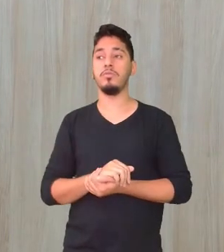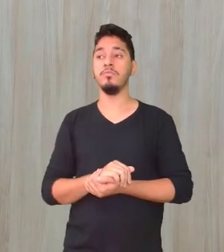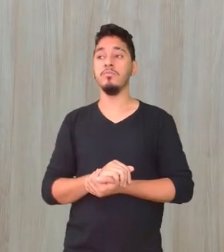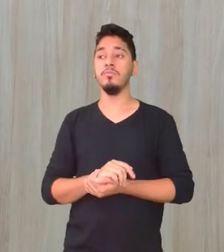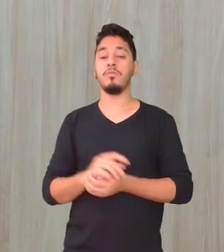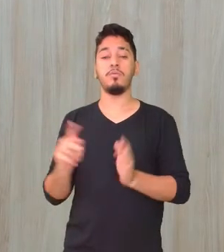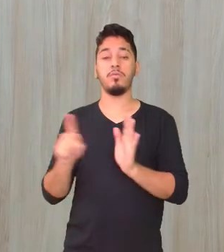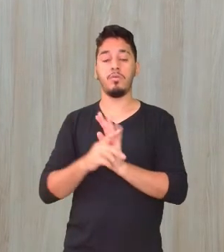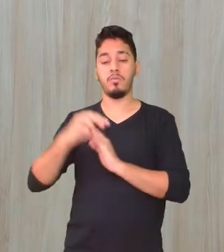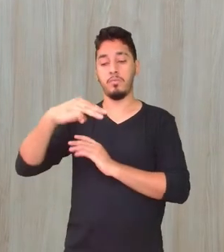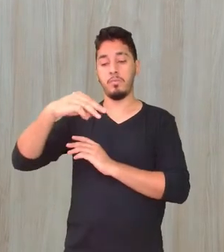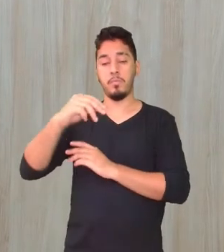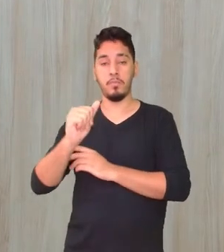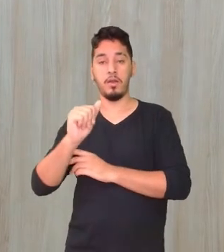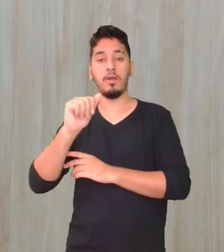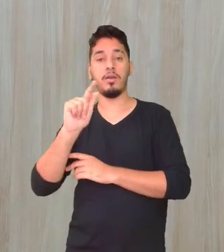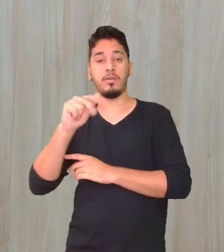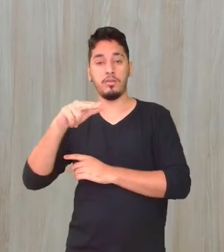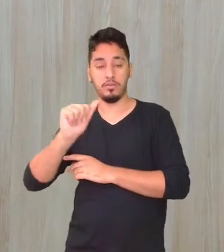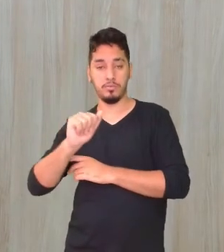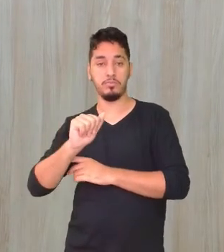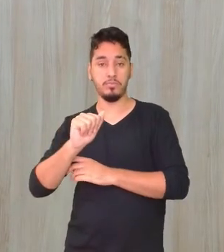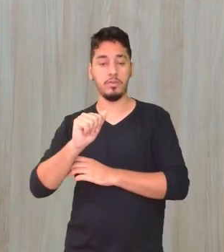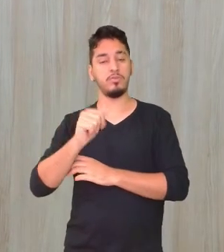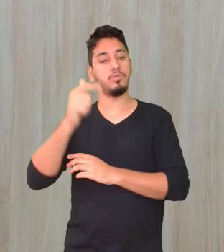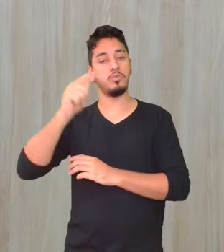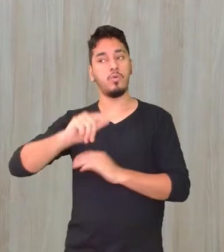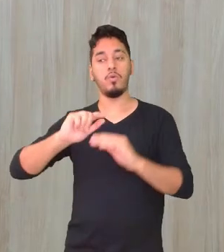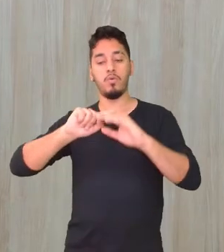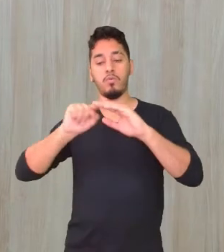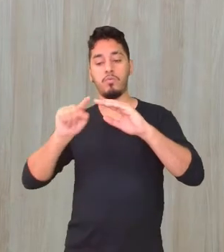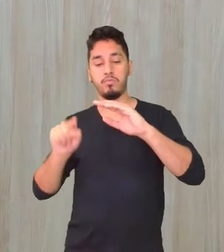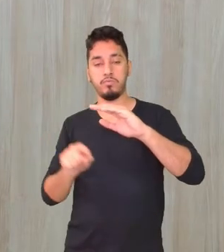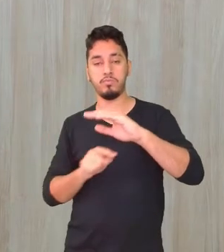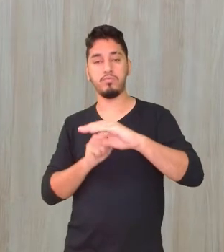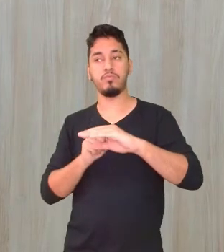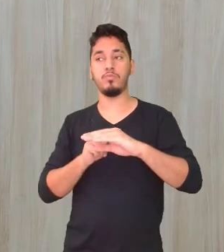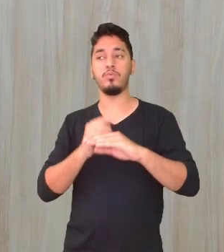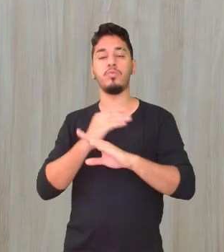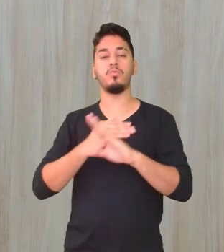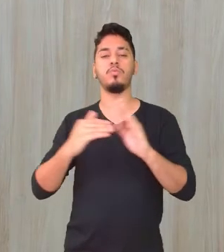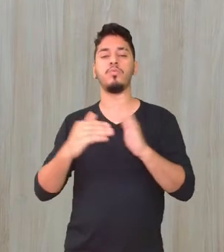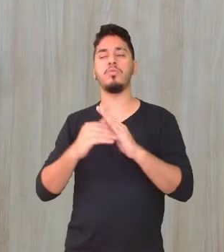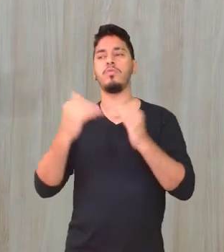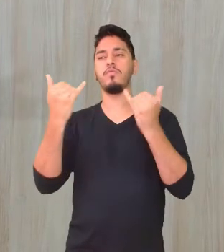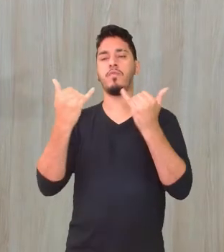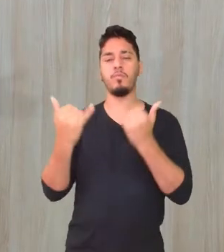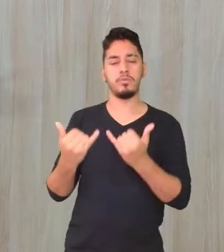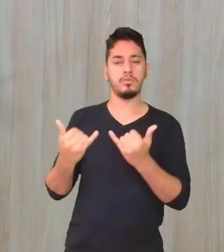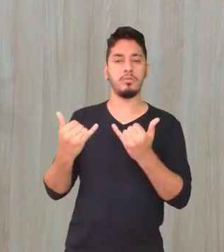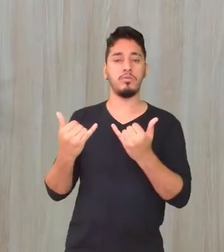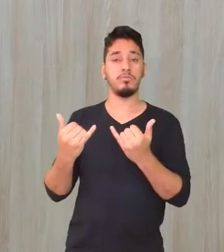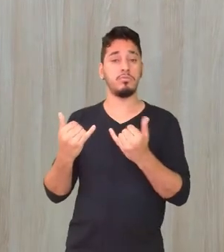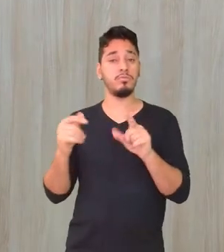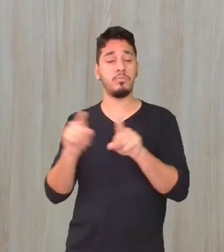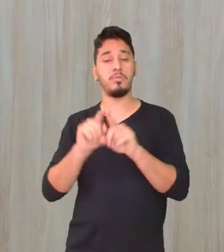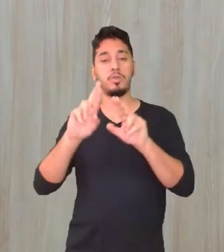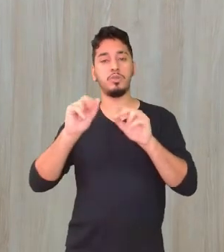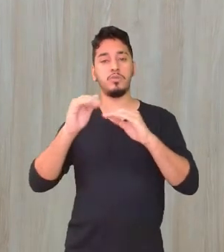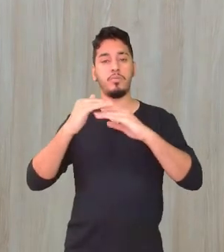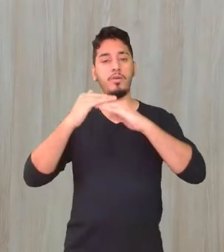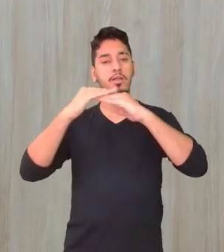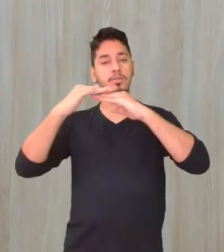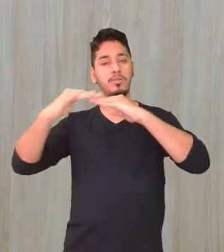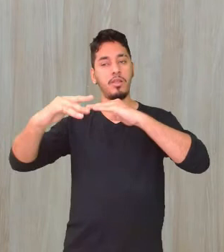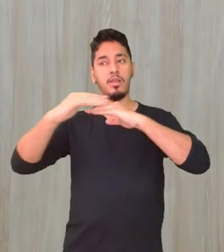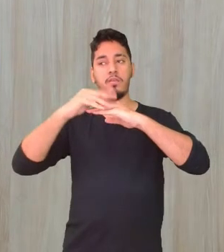um magma mais fluido novamente, né? Exatamente. Então, tudo que está ali de informação, inclusive, sobre a superfície terrestre,